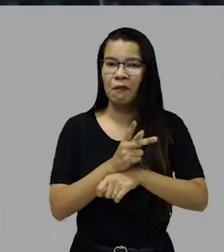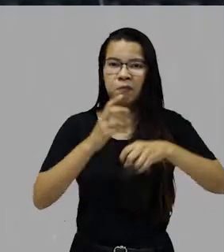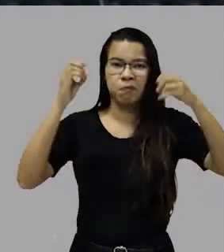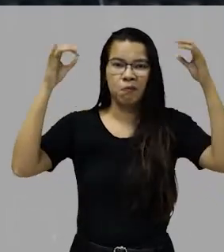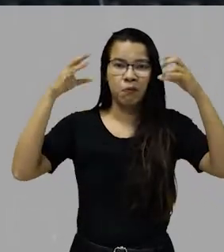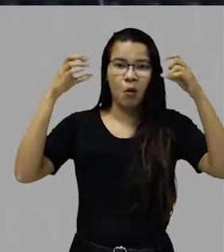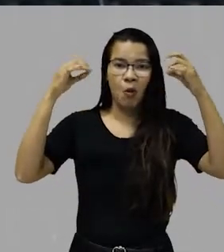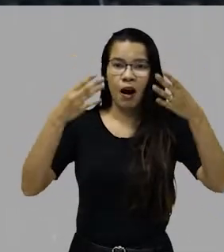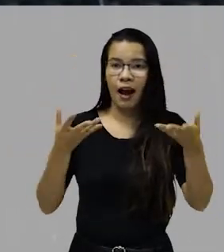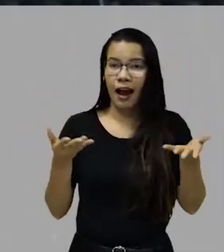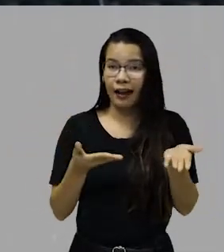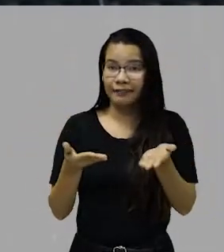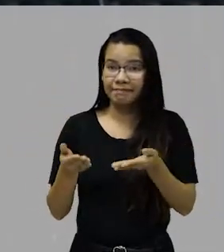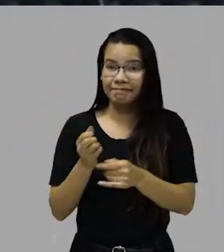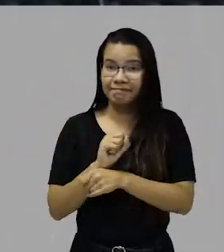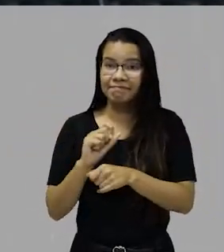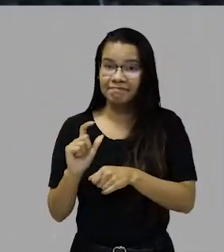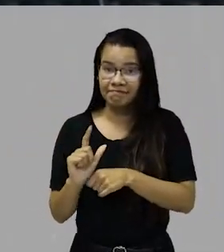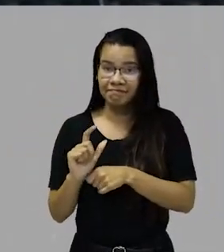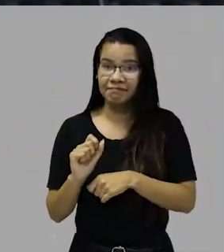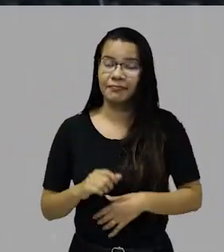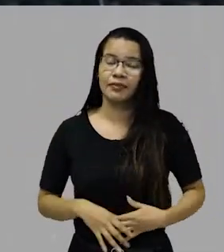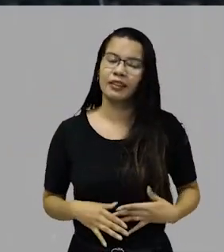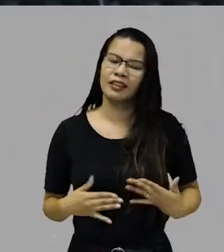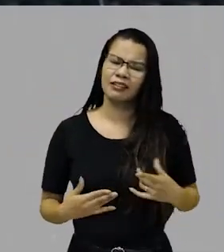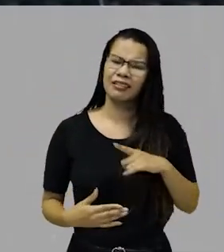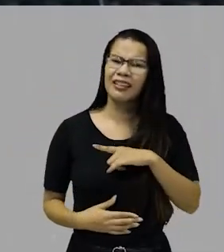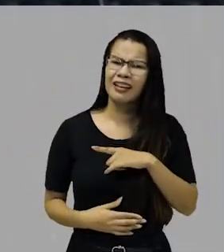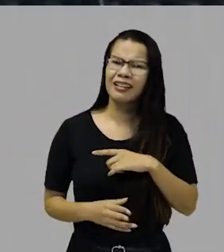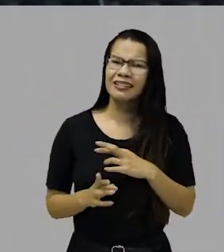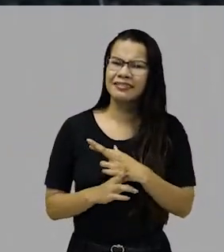São Luís. Então, essa construção aqui, ela tem sentido?